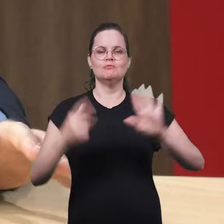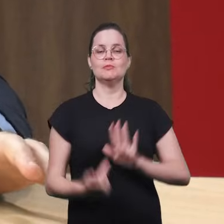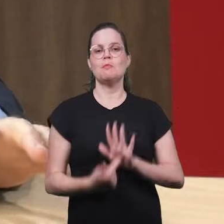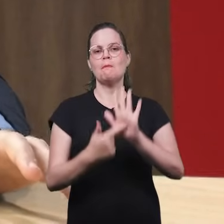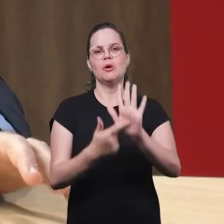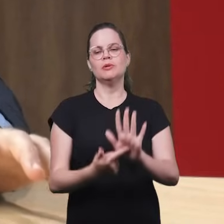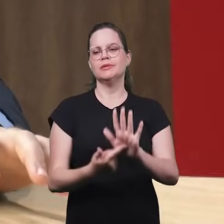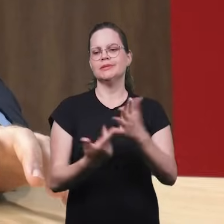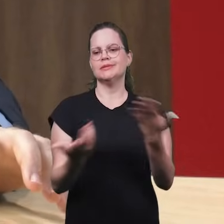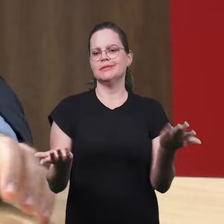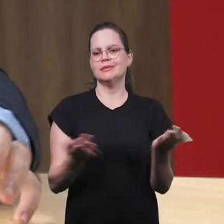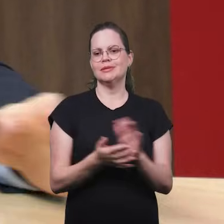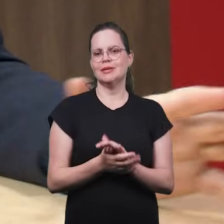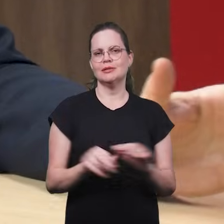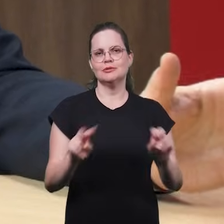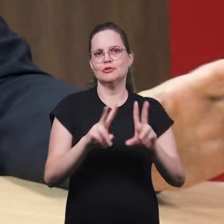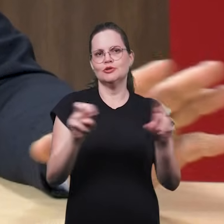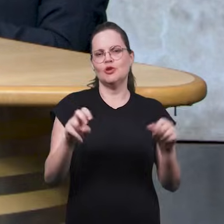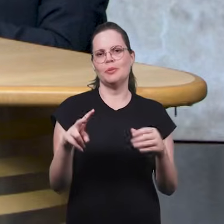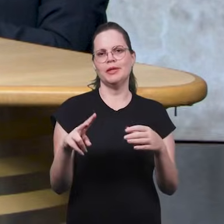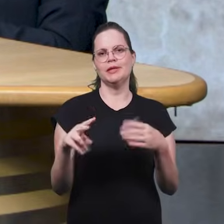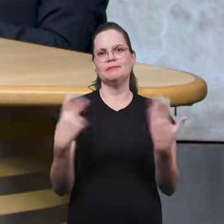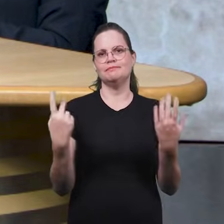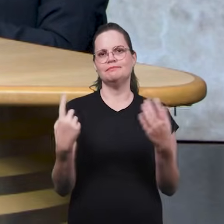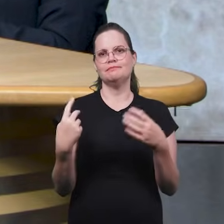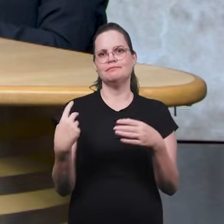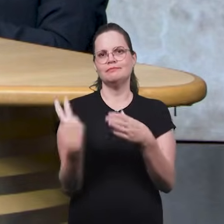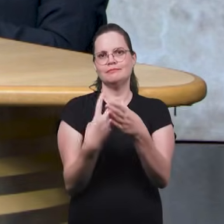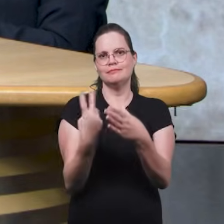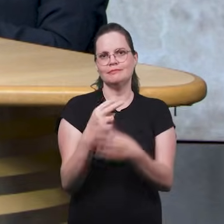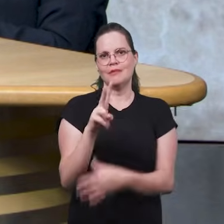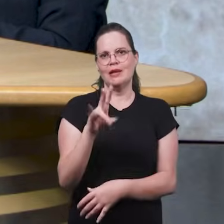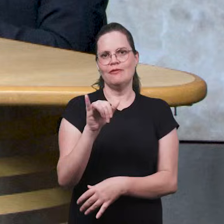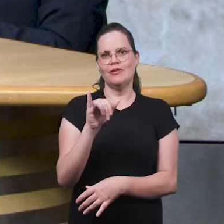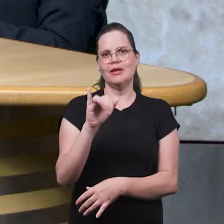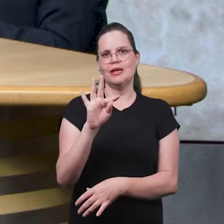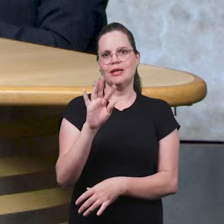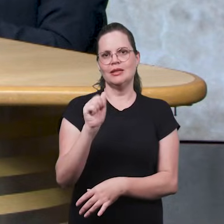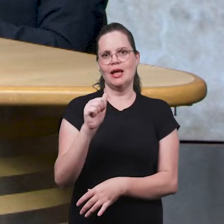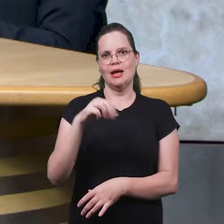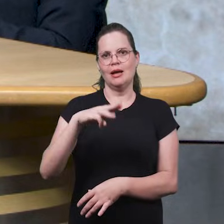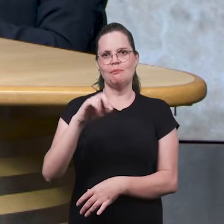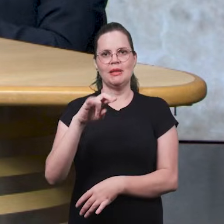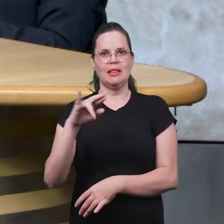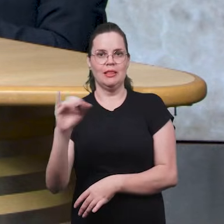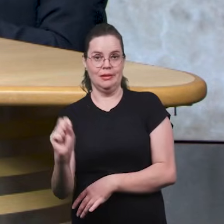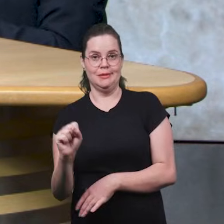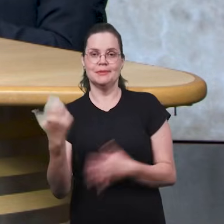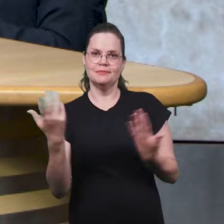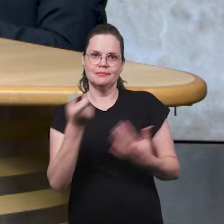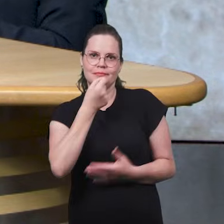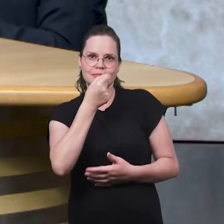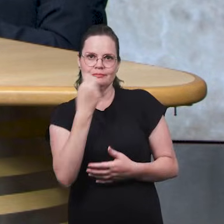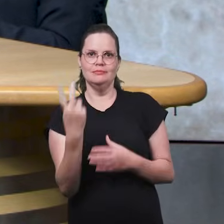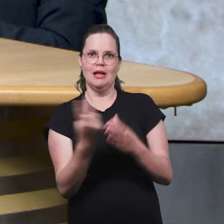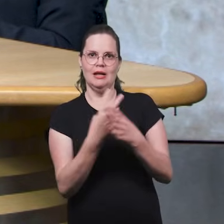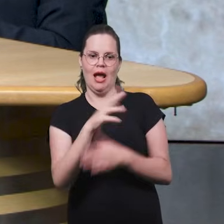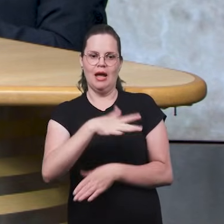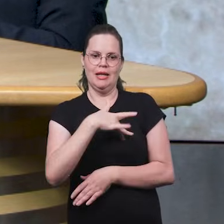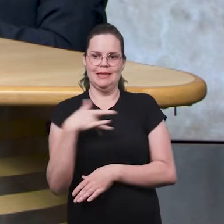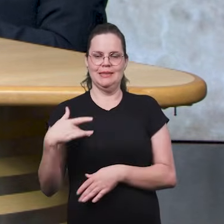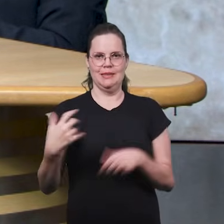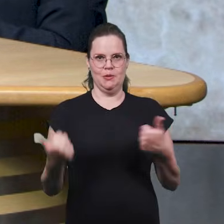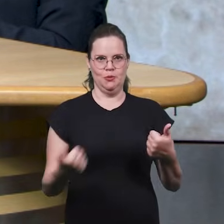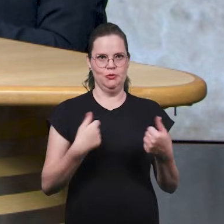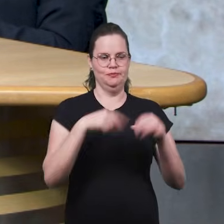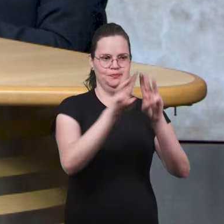vamos assim dizer, vitaminas. Pronto, você fez uma ótima abordagem. Vitaminas, um site da área de